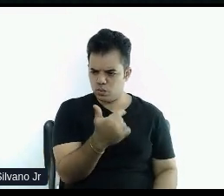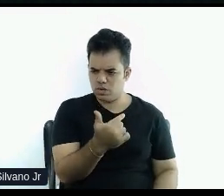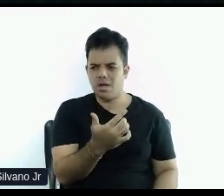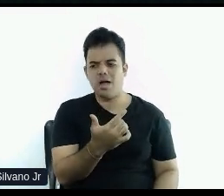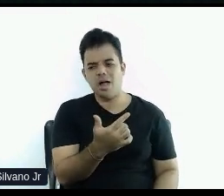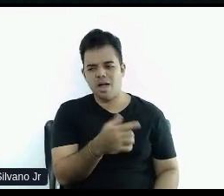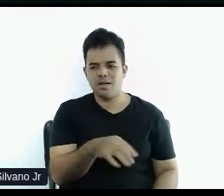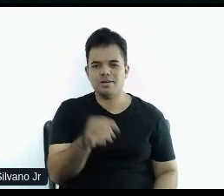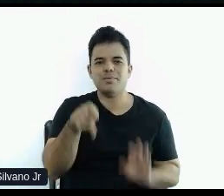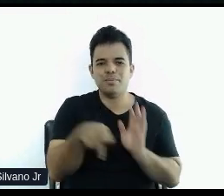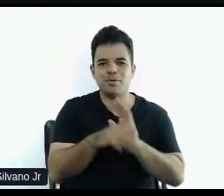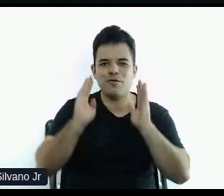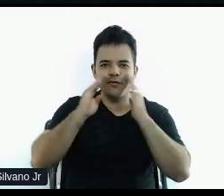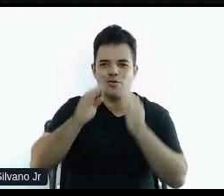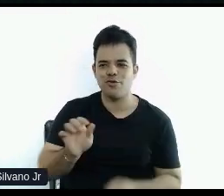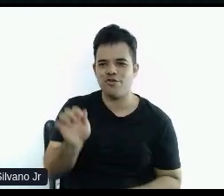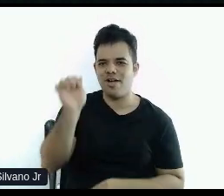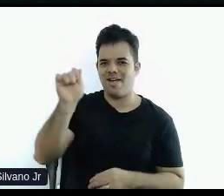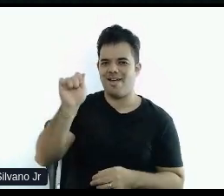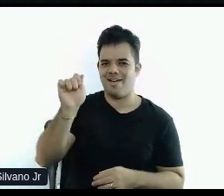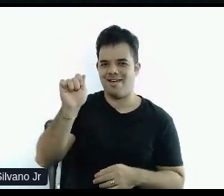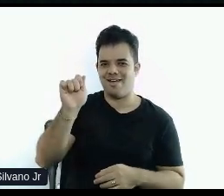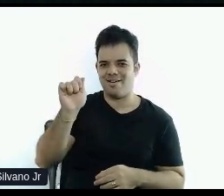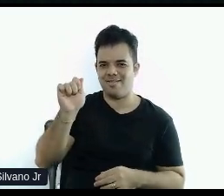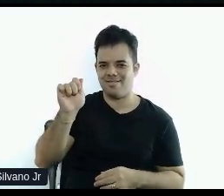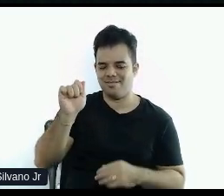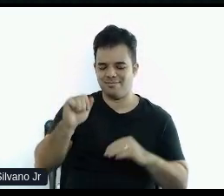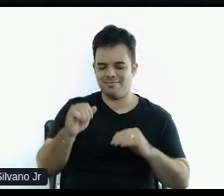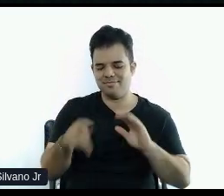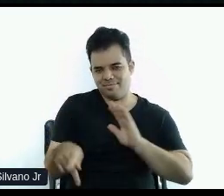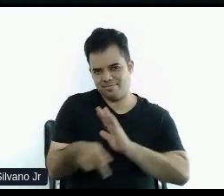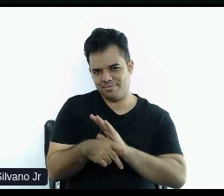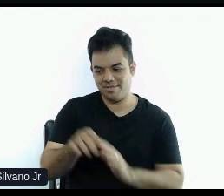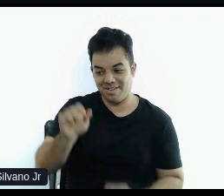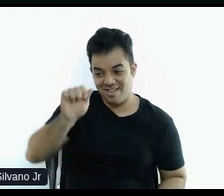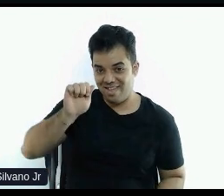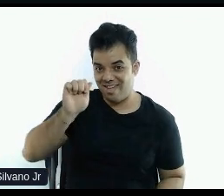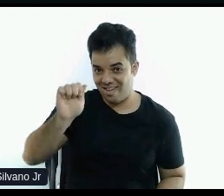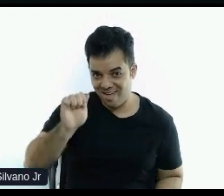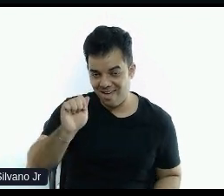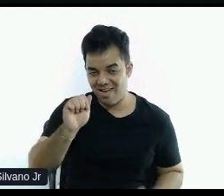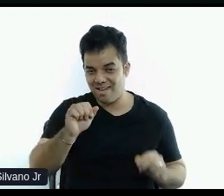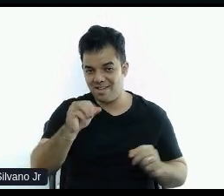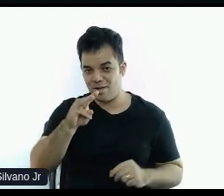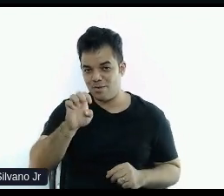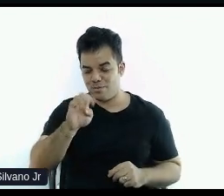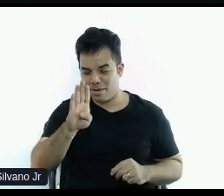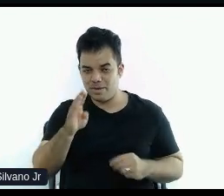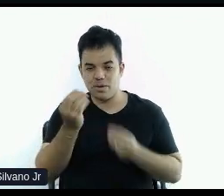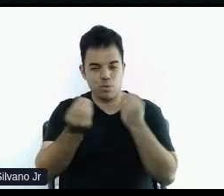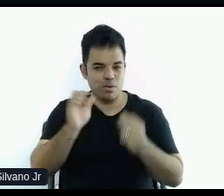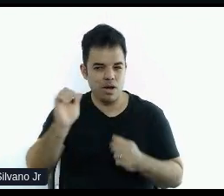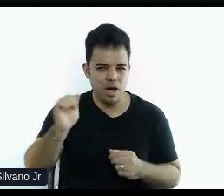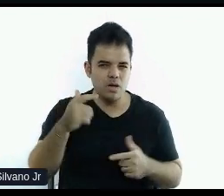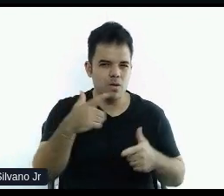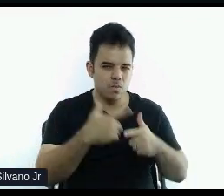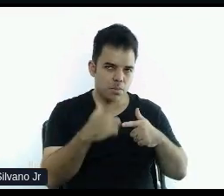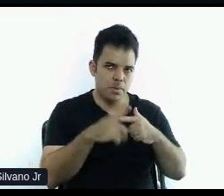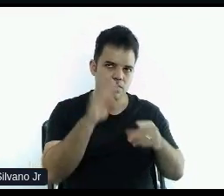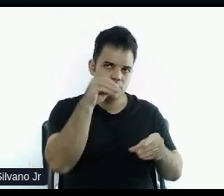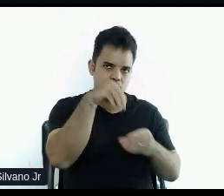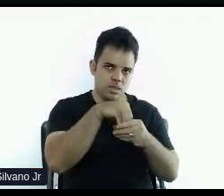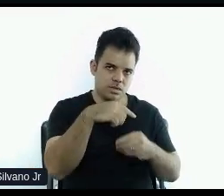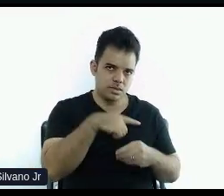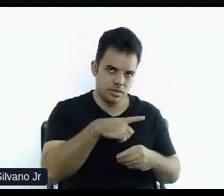A. Dado para o nível A, quando a gente olha, quais são os problemas ali? Quais são os problemas que